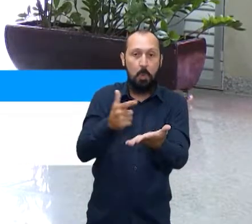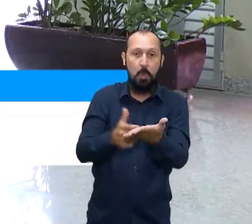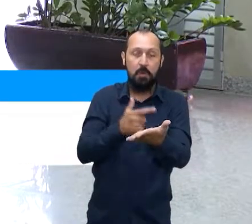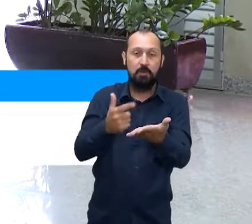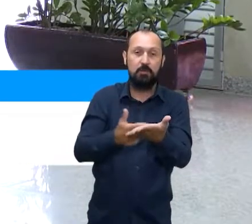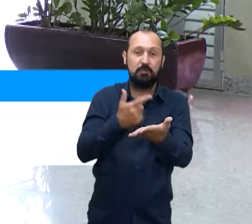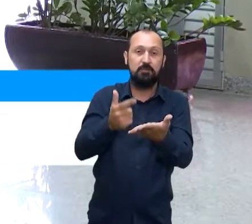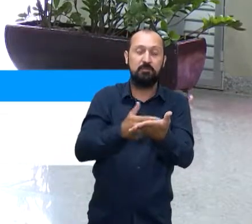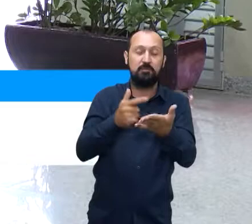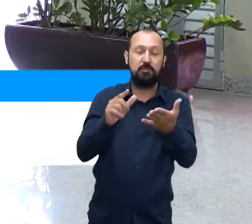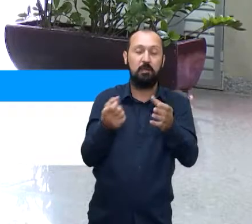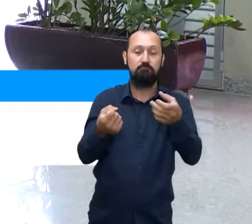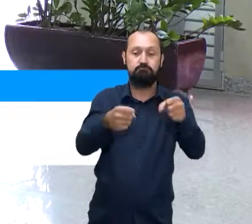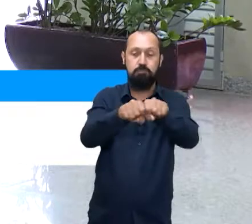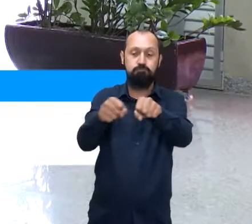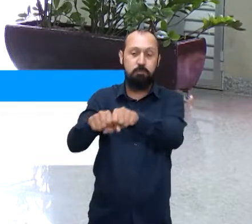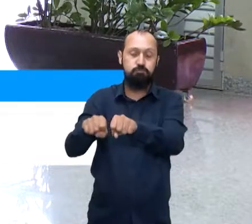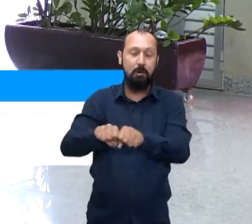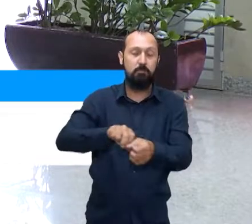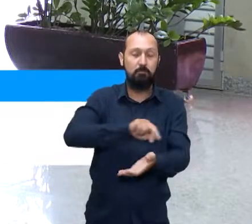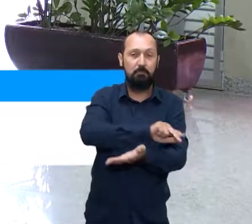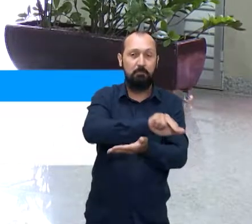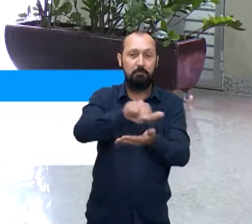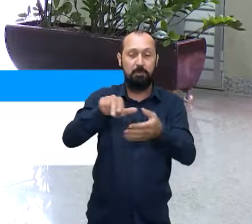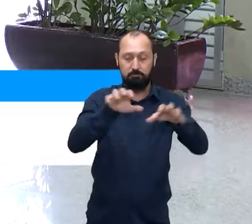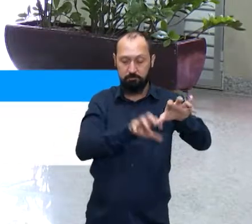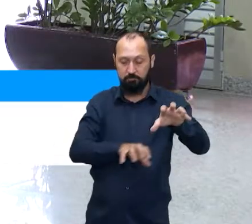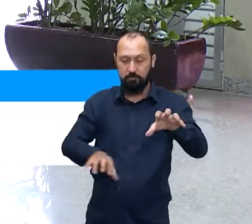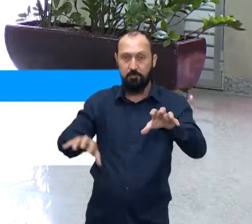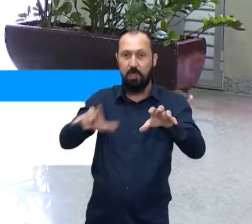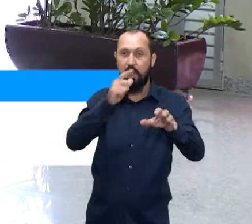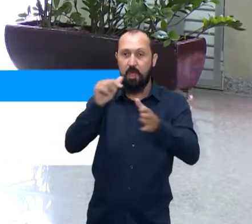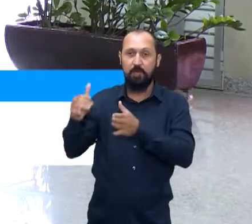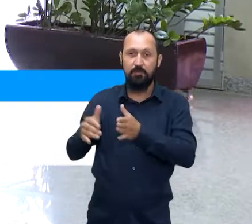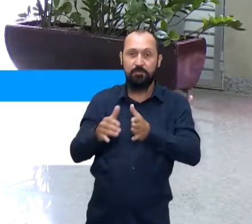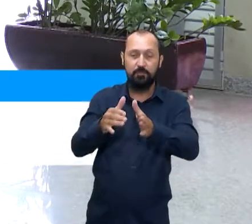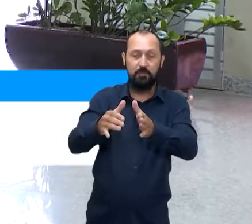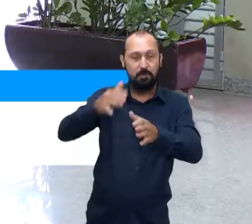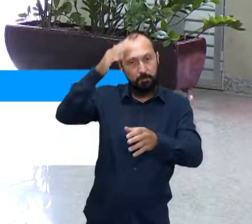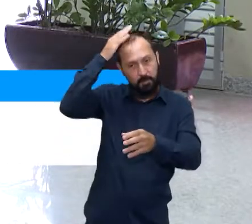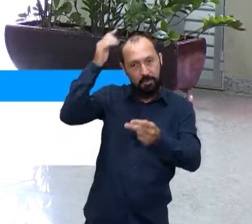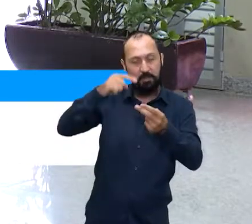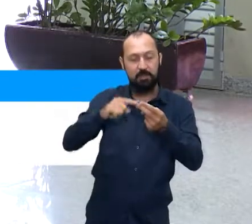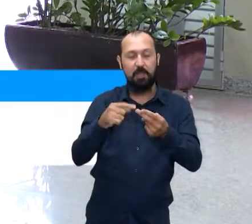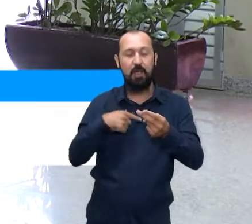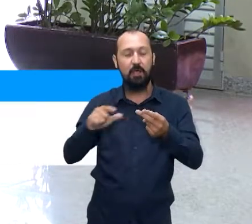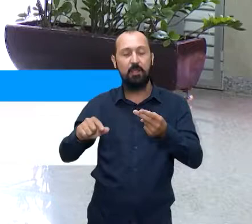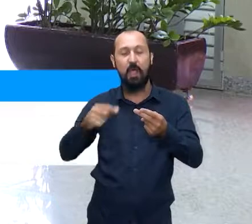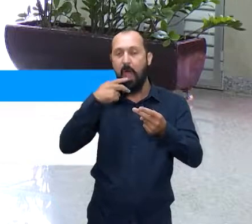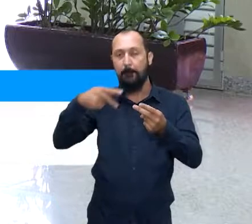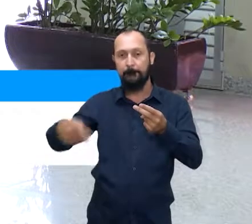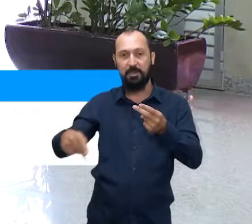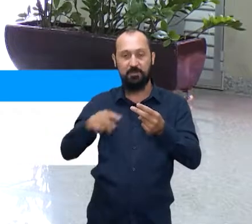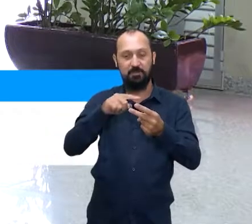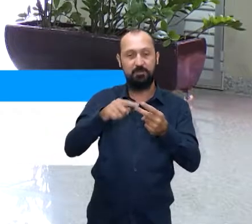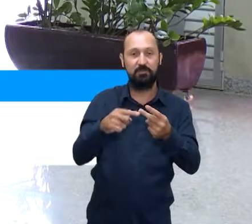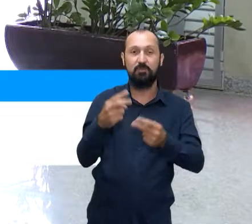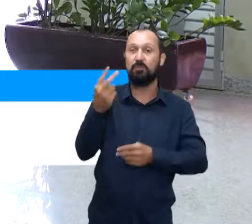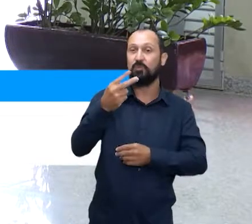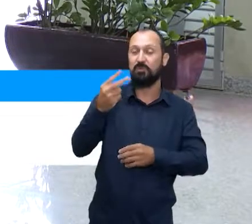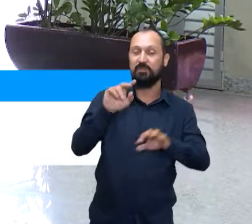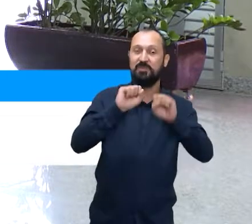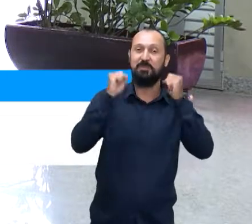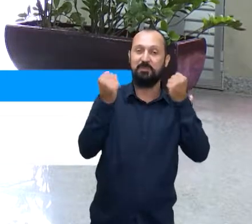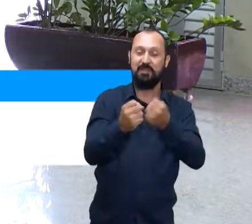lançamento do livro Múltiplas Conexões, Bacias Hidrográficas dos Rios Paraná e Paraguai, fruto do